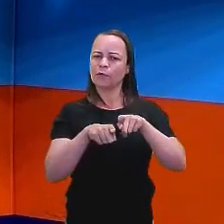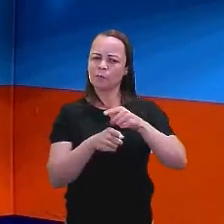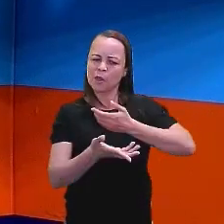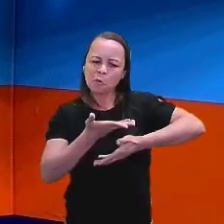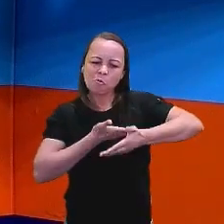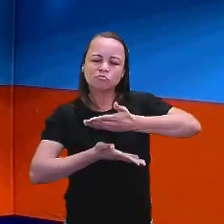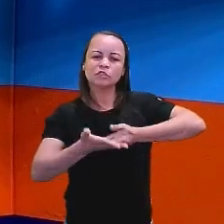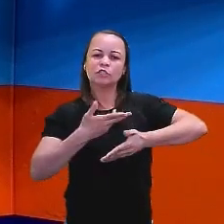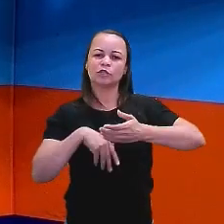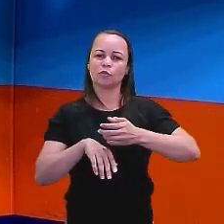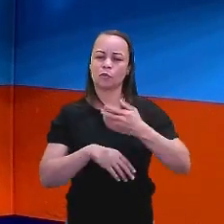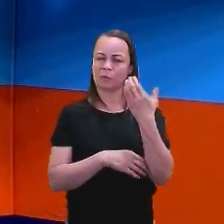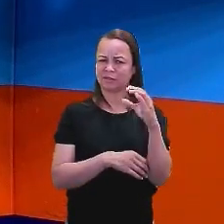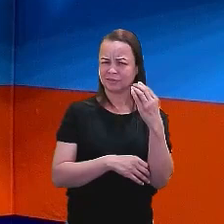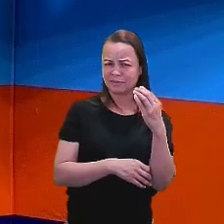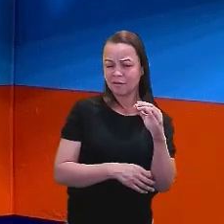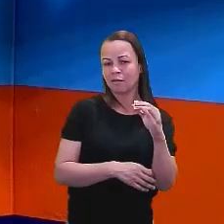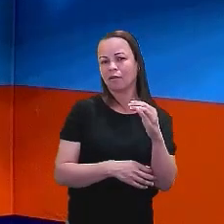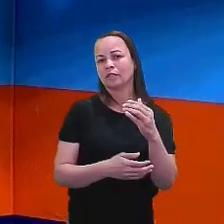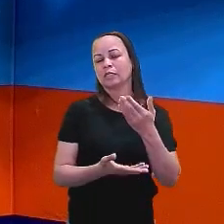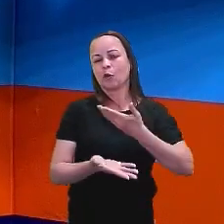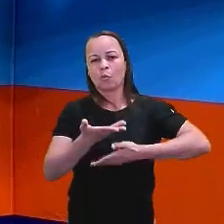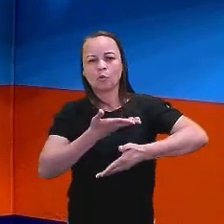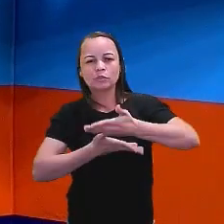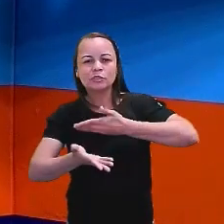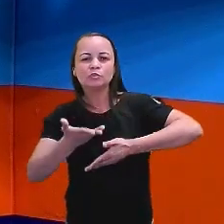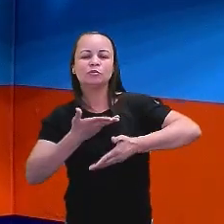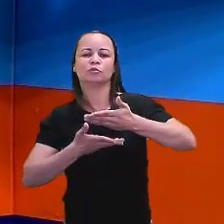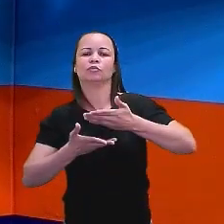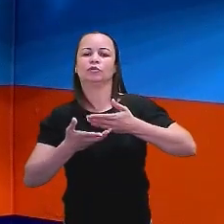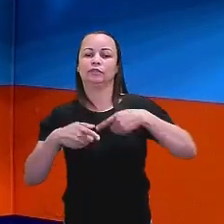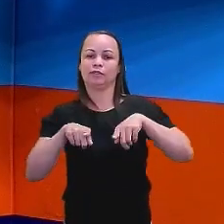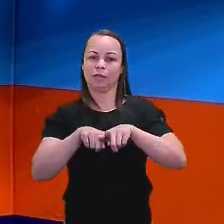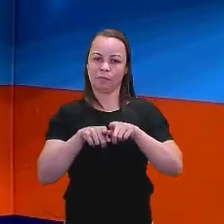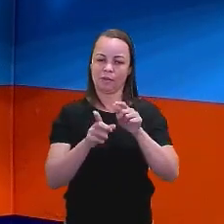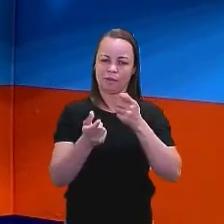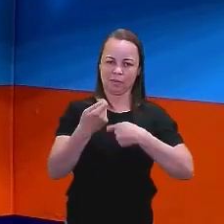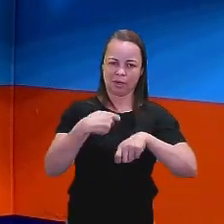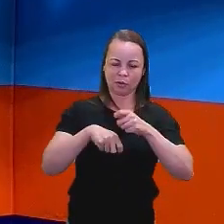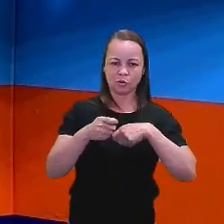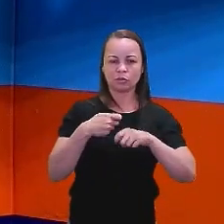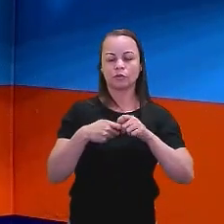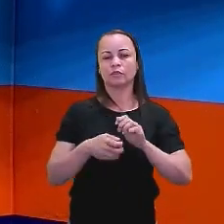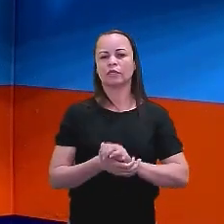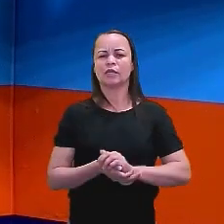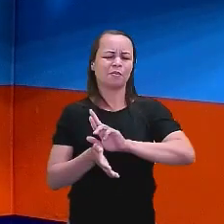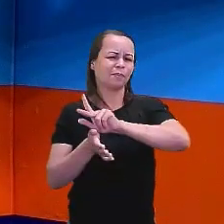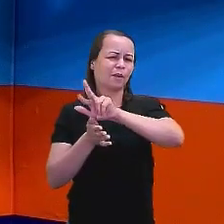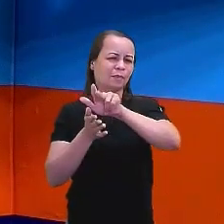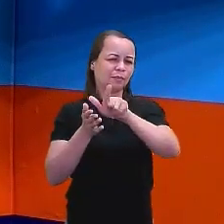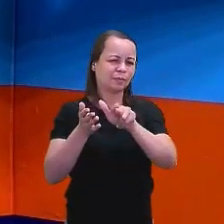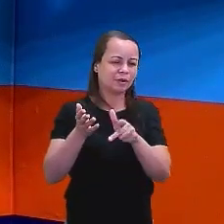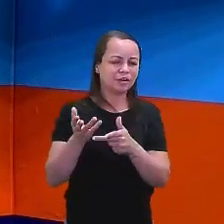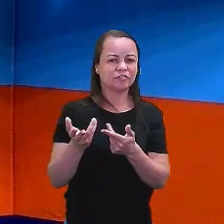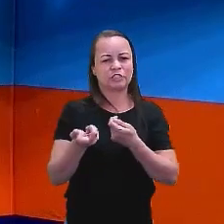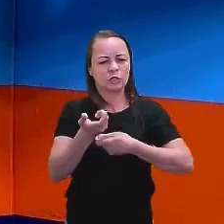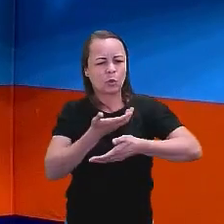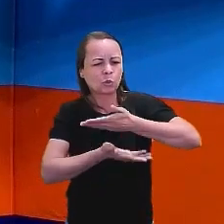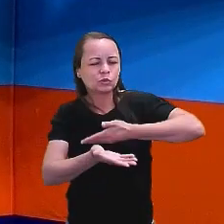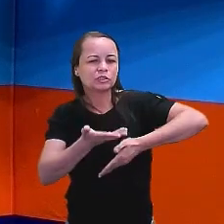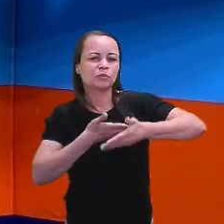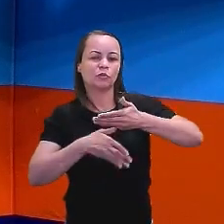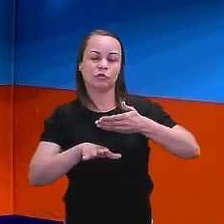para a ciência, contribuiu e contribui para a economia e para diversos